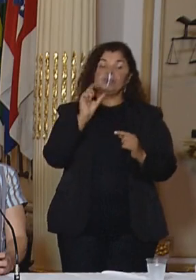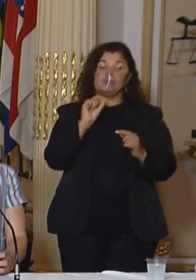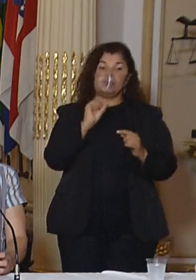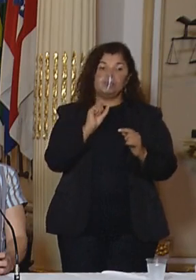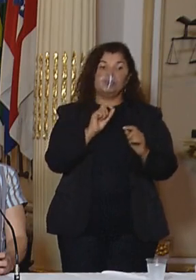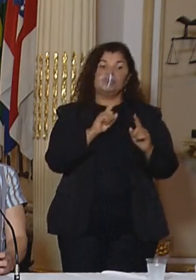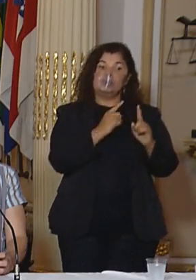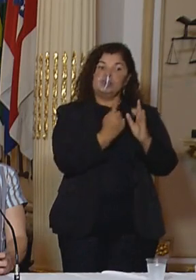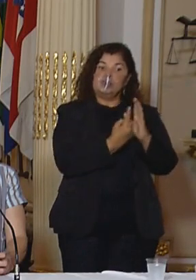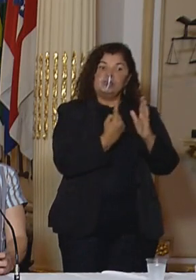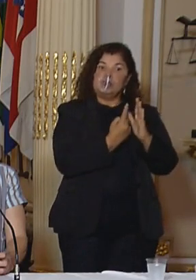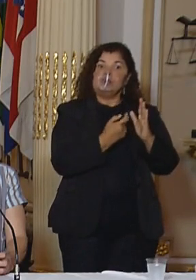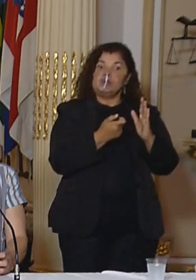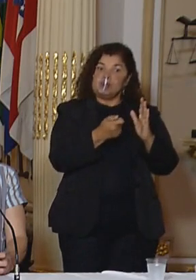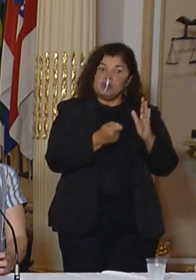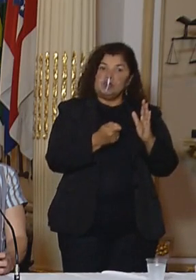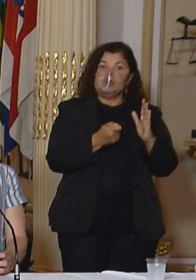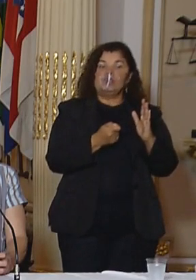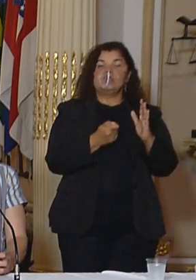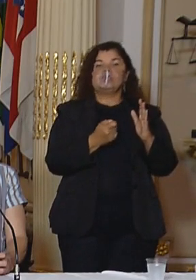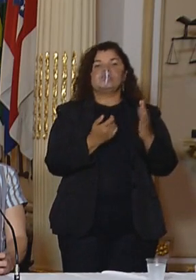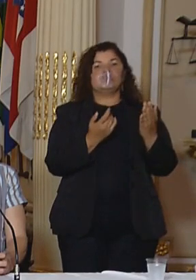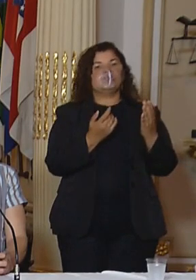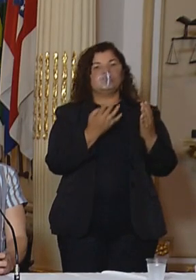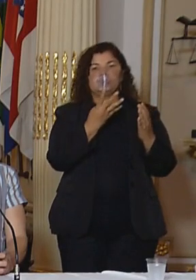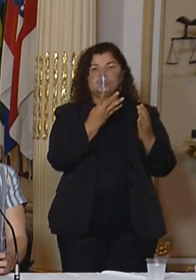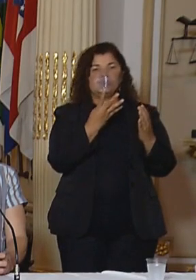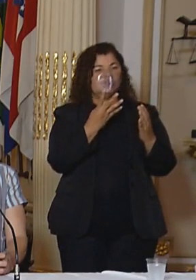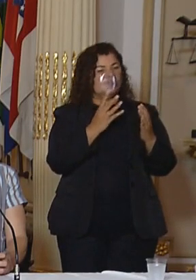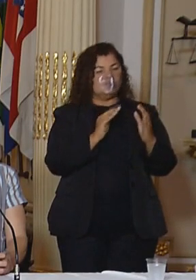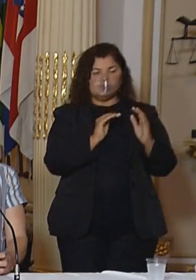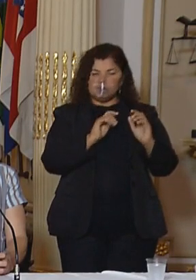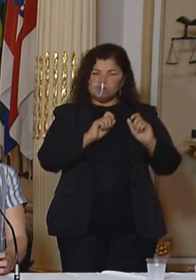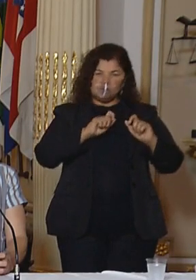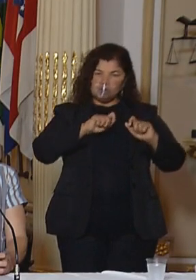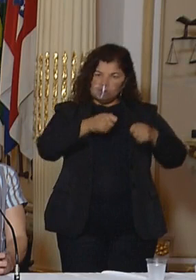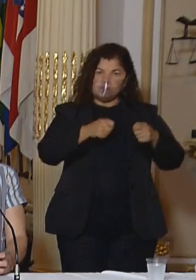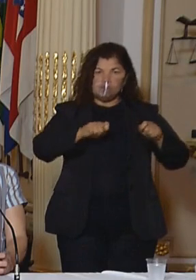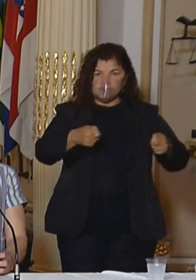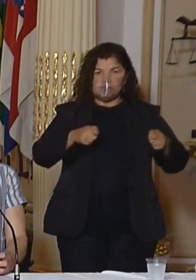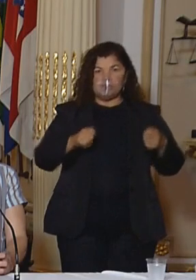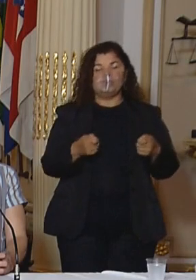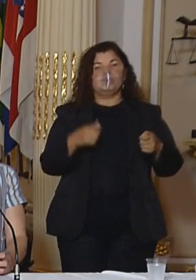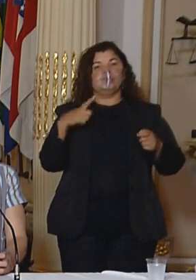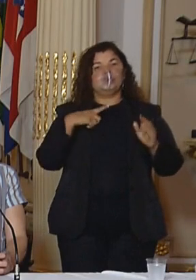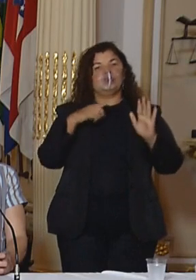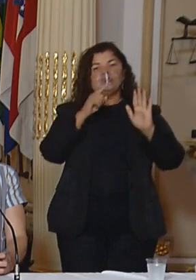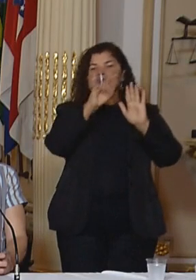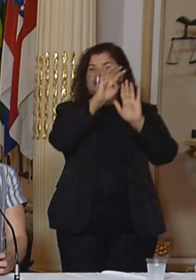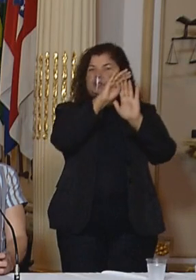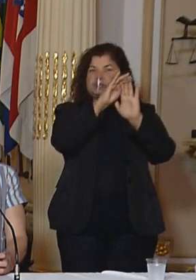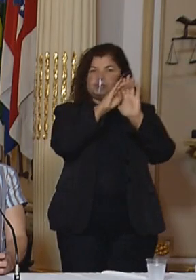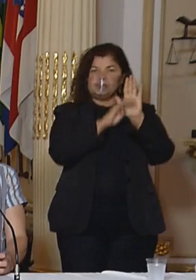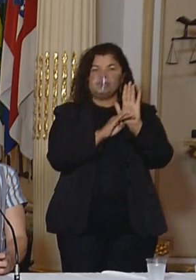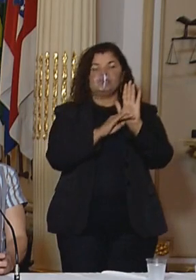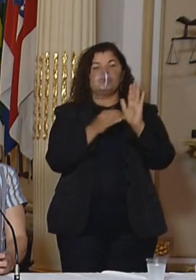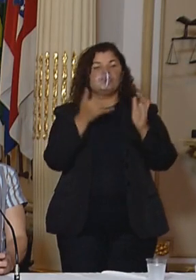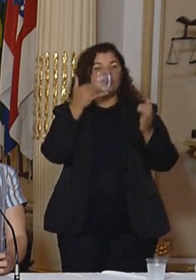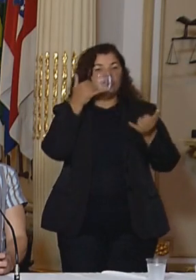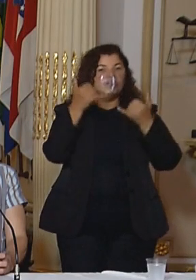isolamento, quarentena rígida, pós-imediato de quarentena rígida e isolamento rígido, houve uma diminuição do número de